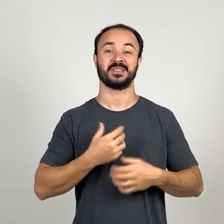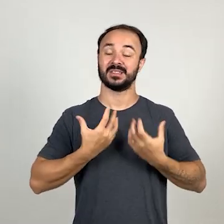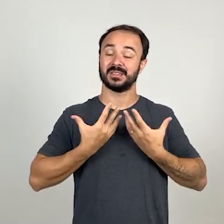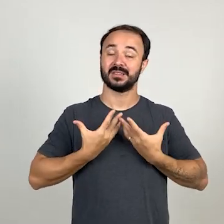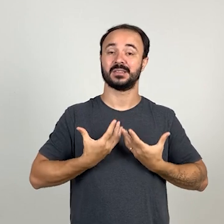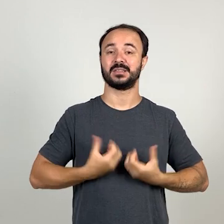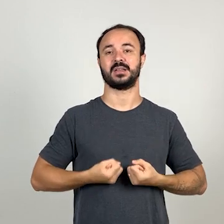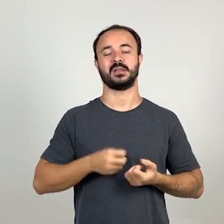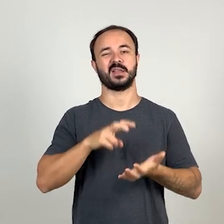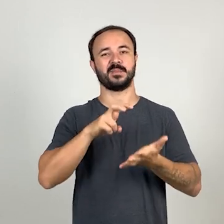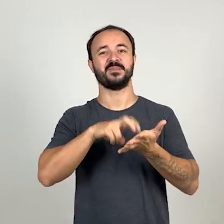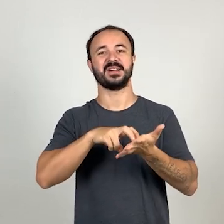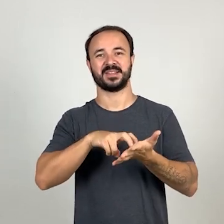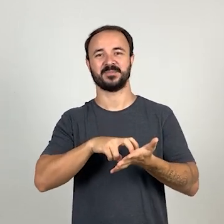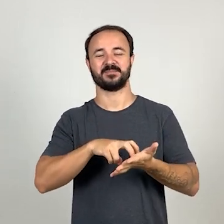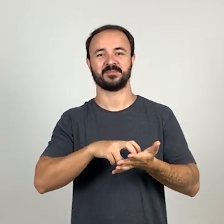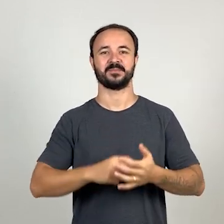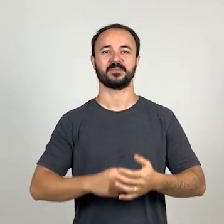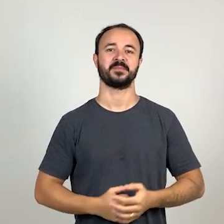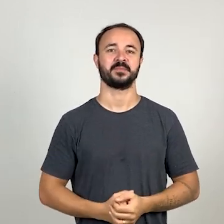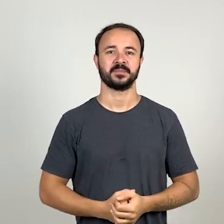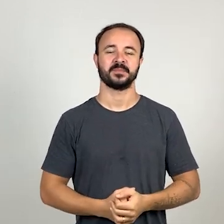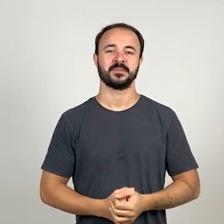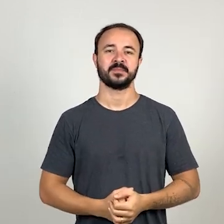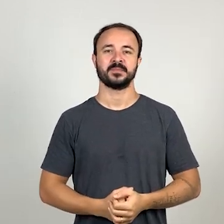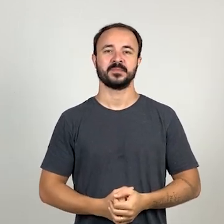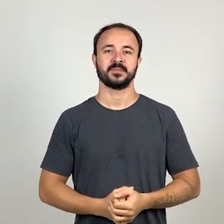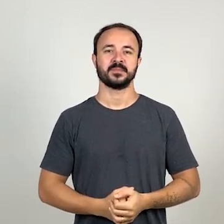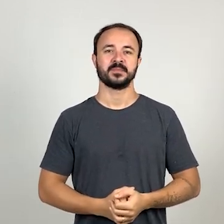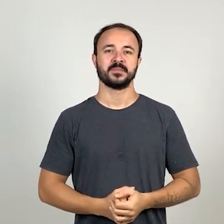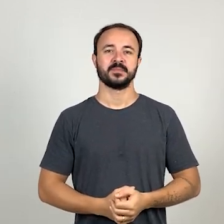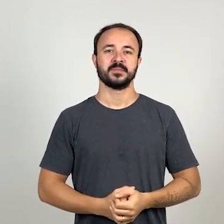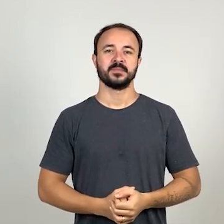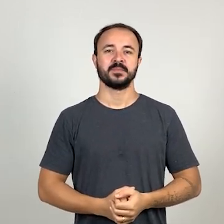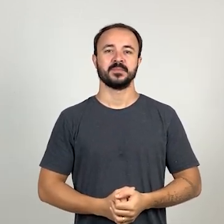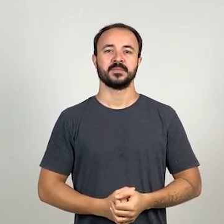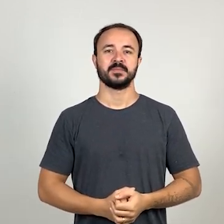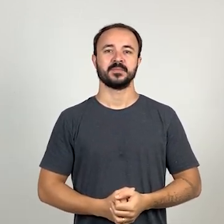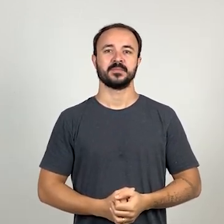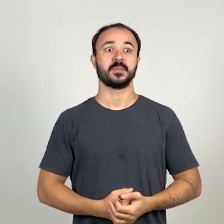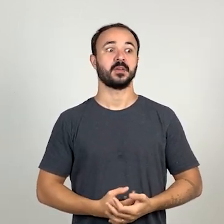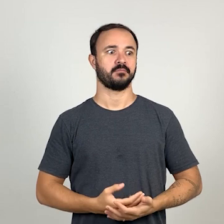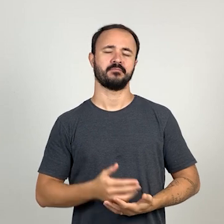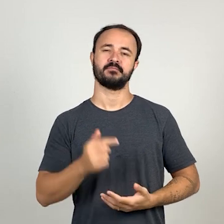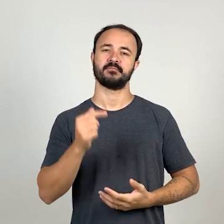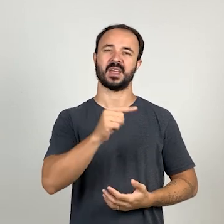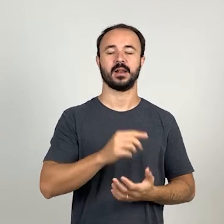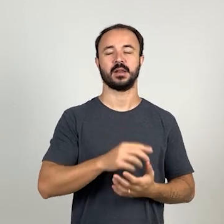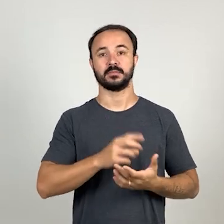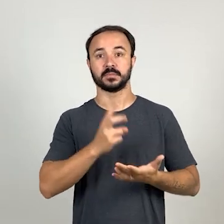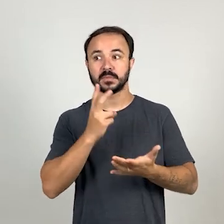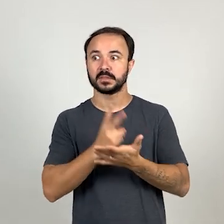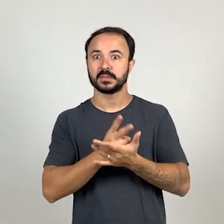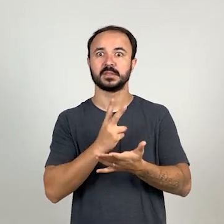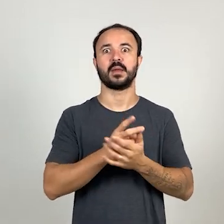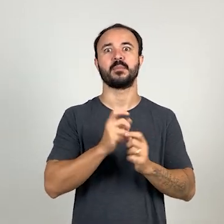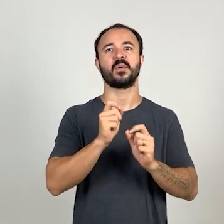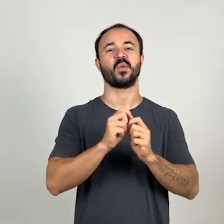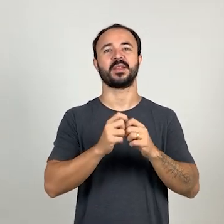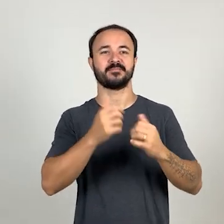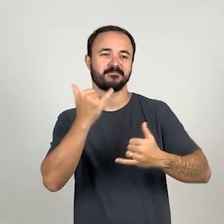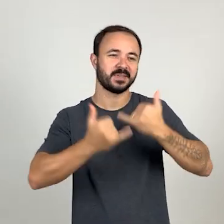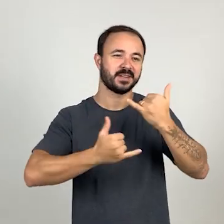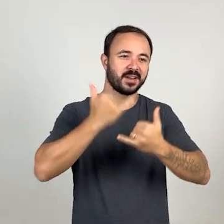manhã. She play computer games so late at night. Então, ela fica jogando